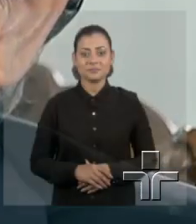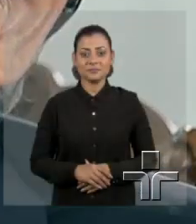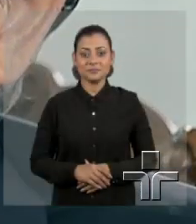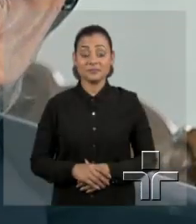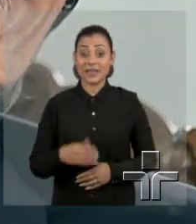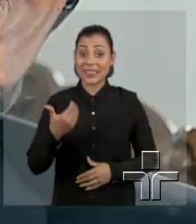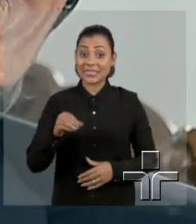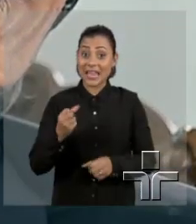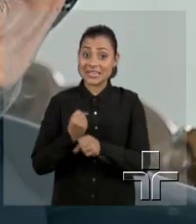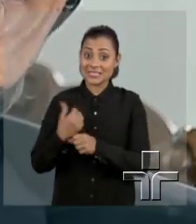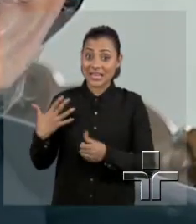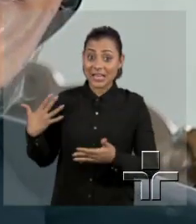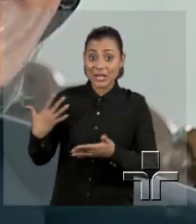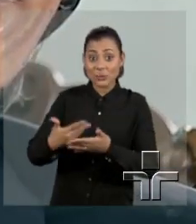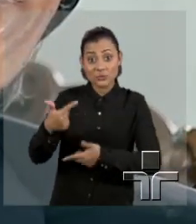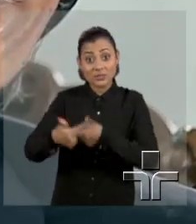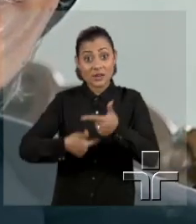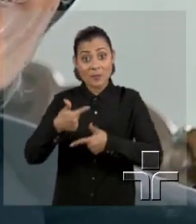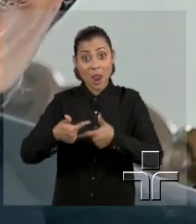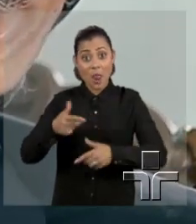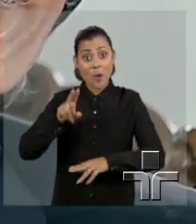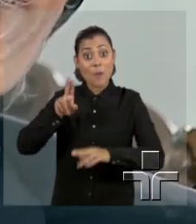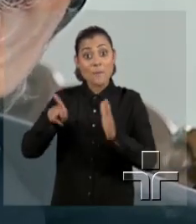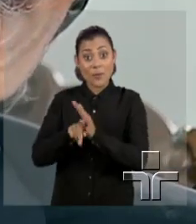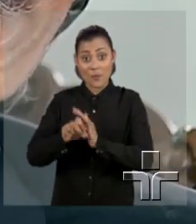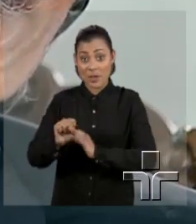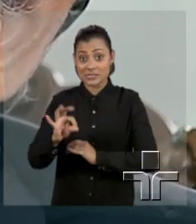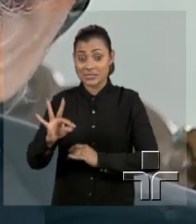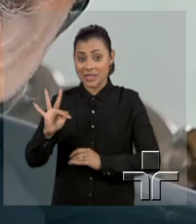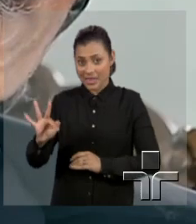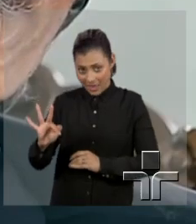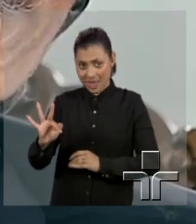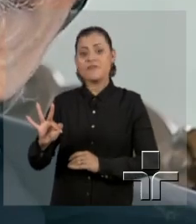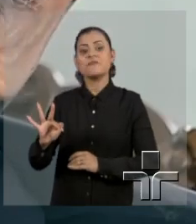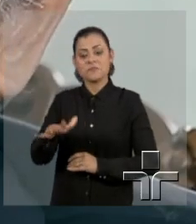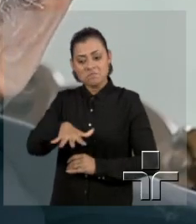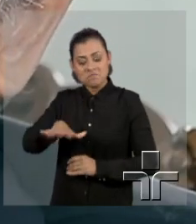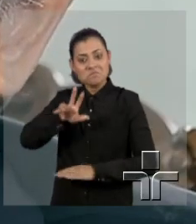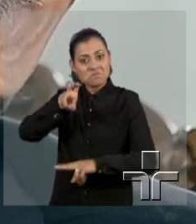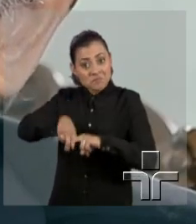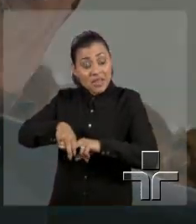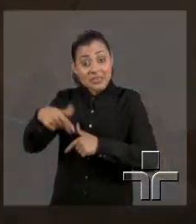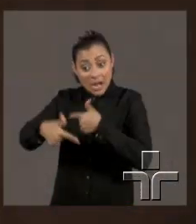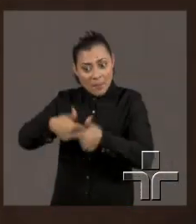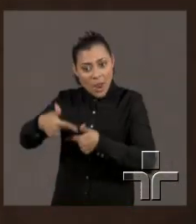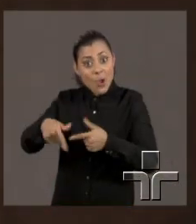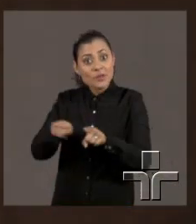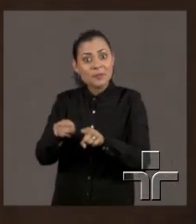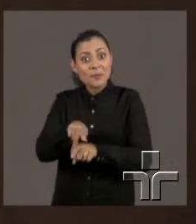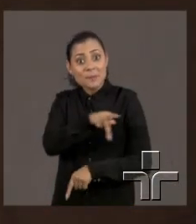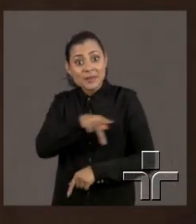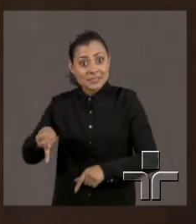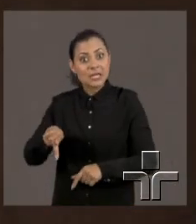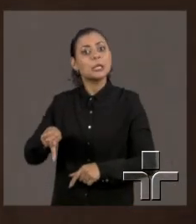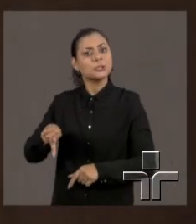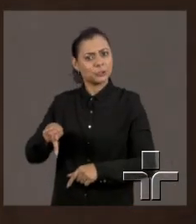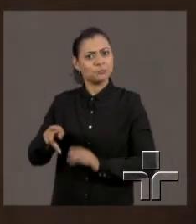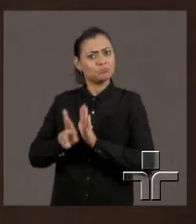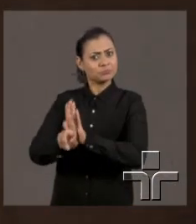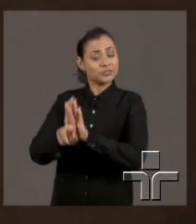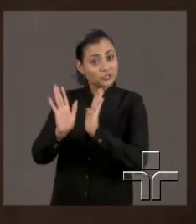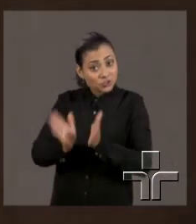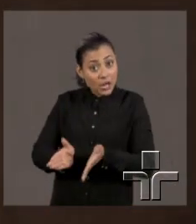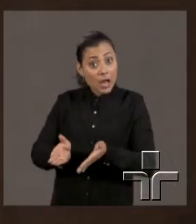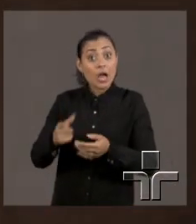Nos quase 10 anos em que ocupou uma das cadeiras do Supremo Tribunal Federal e também como presidente da Corte, deixou uma marca de